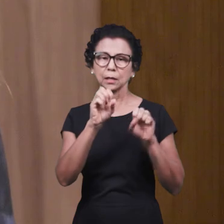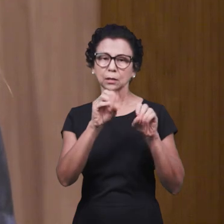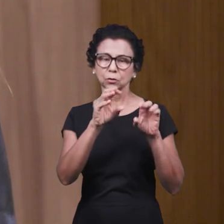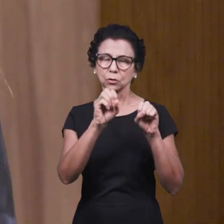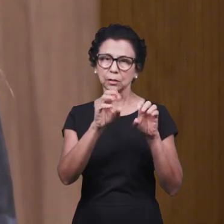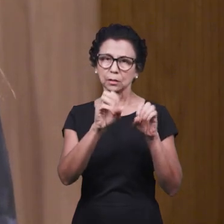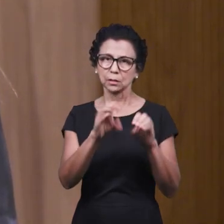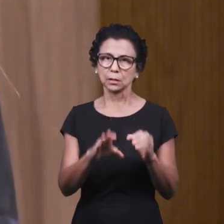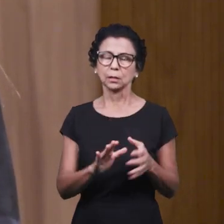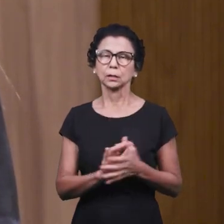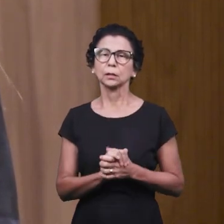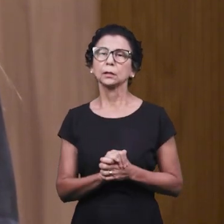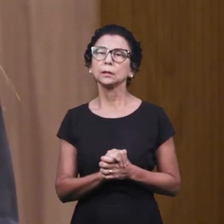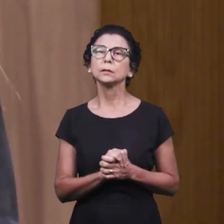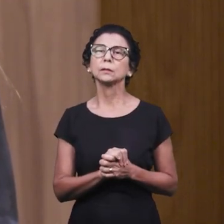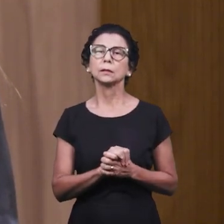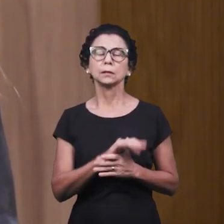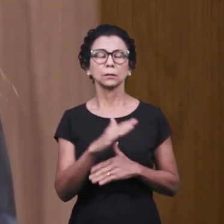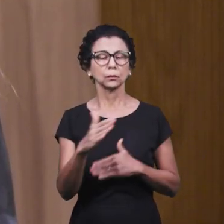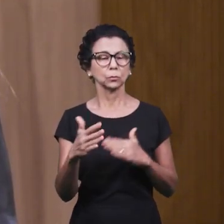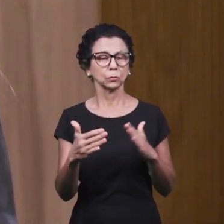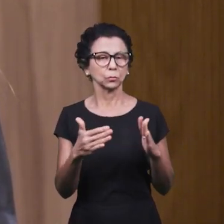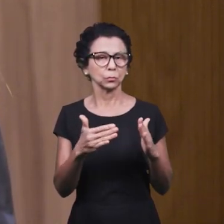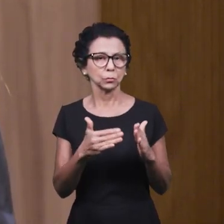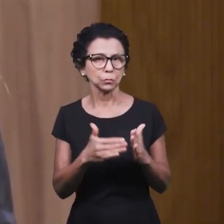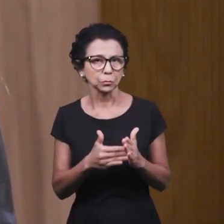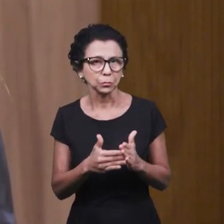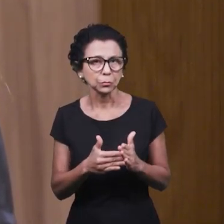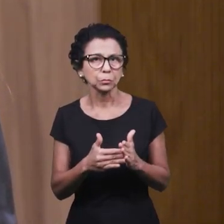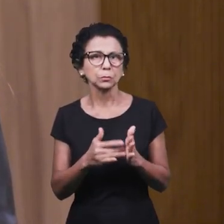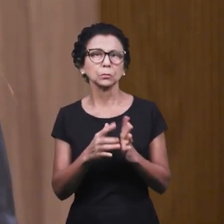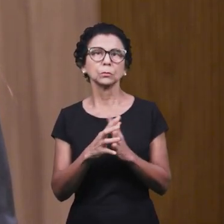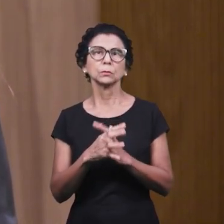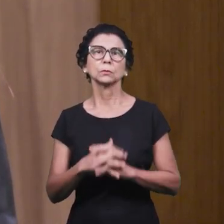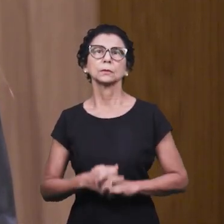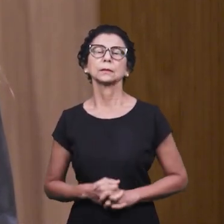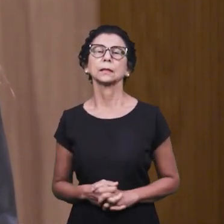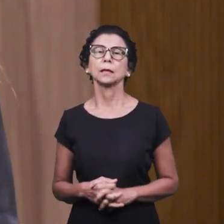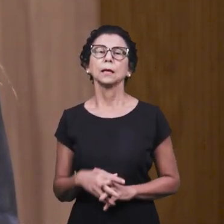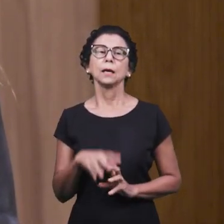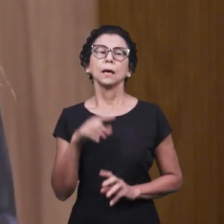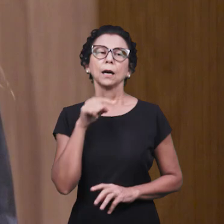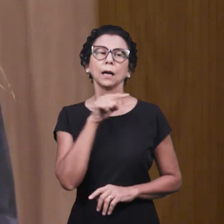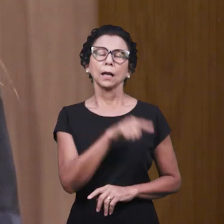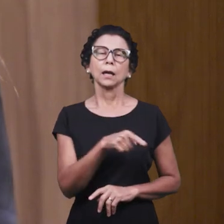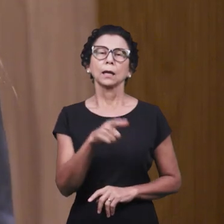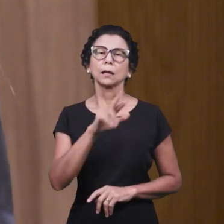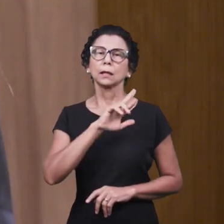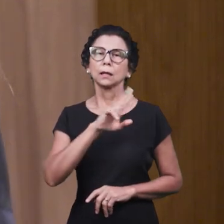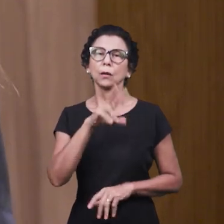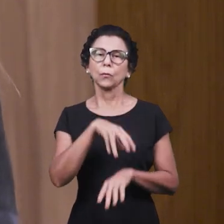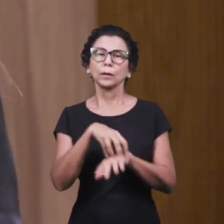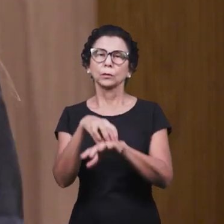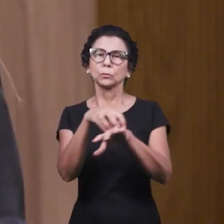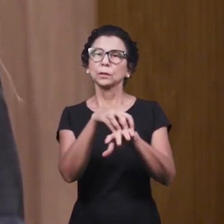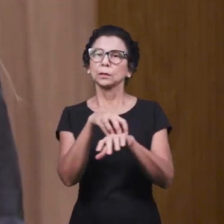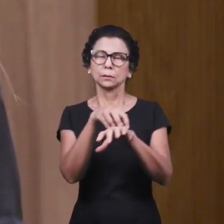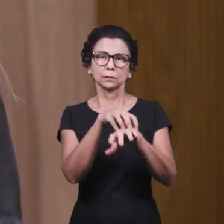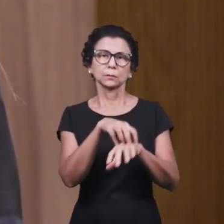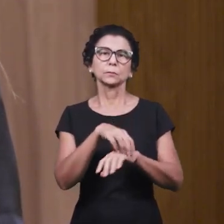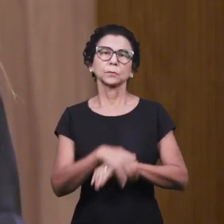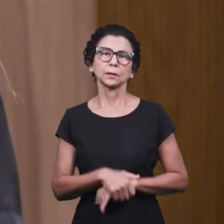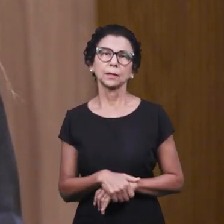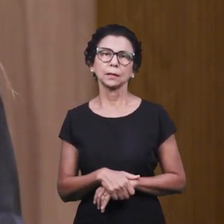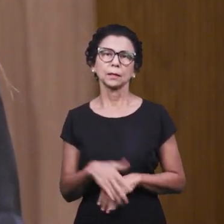sentidos, desde que ele está indo para lá, não a turismo, porque a turismo faz com a família, não